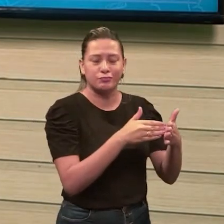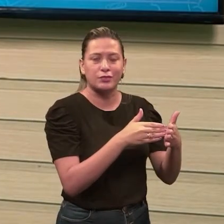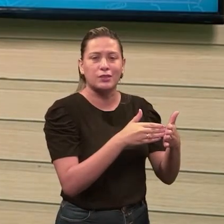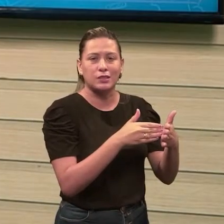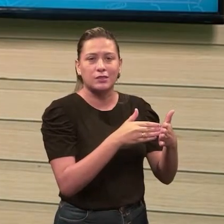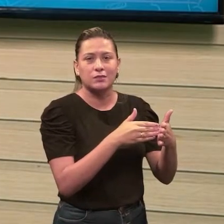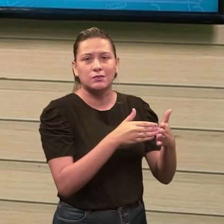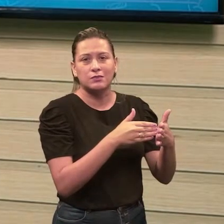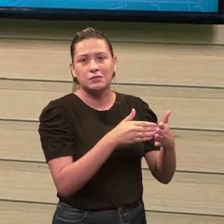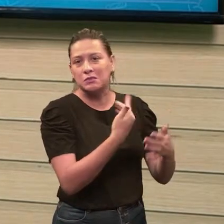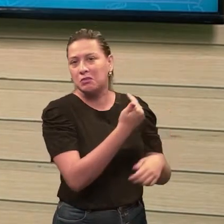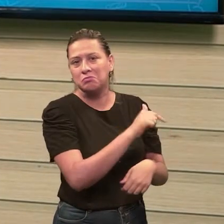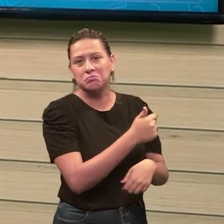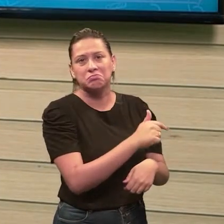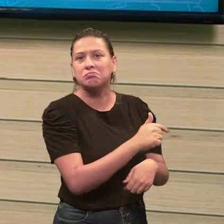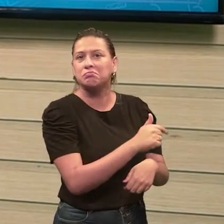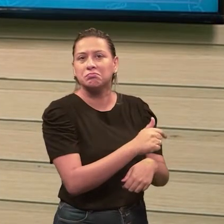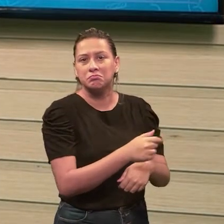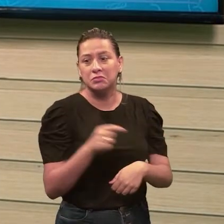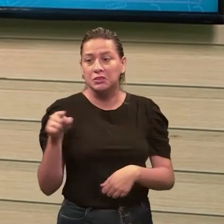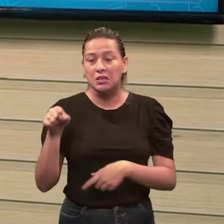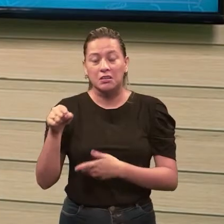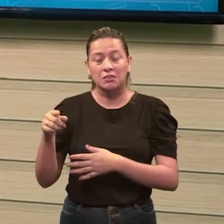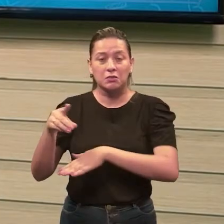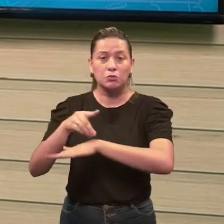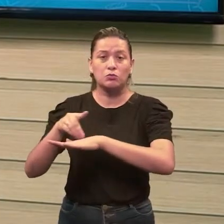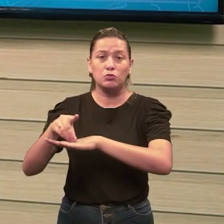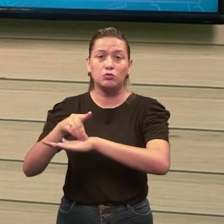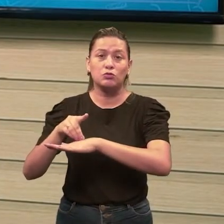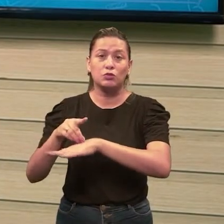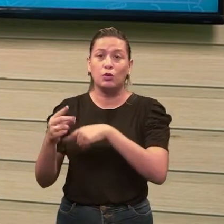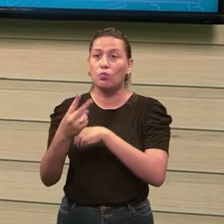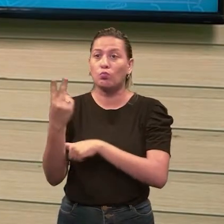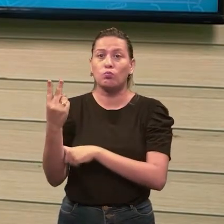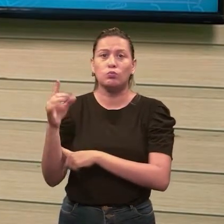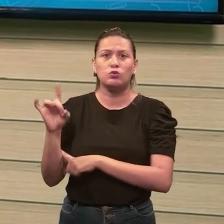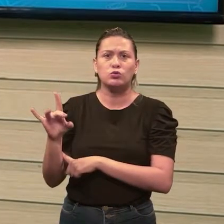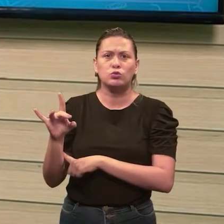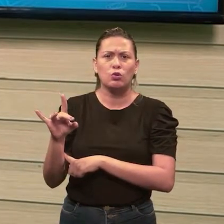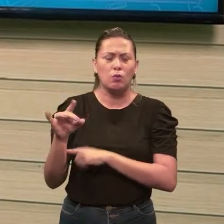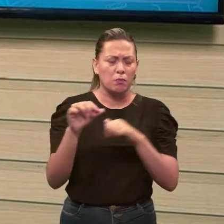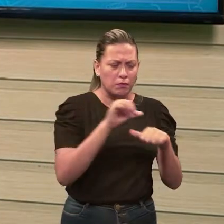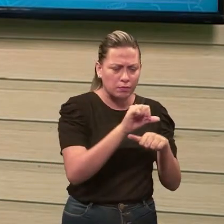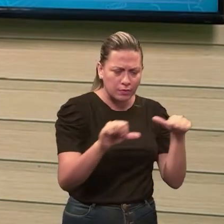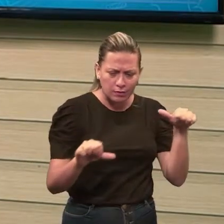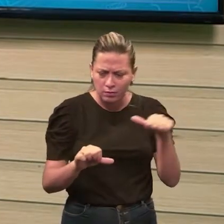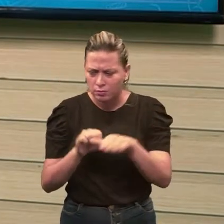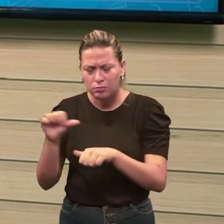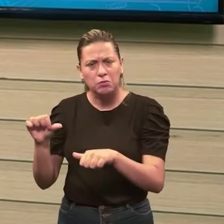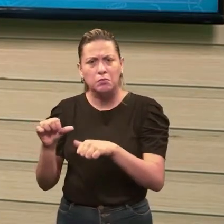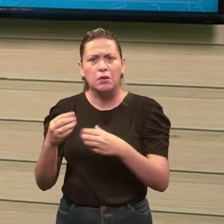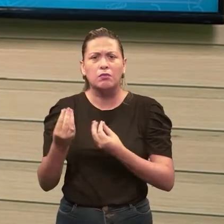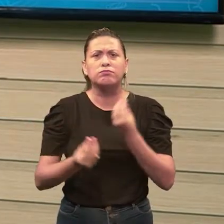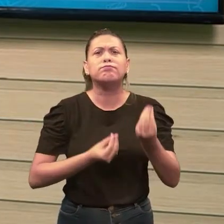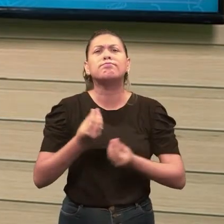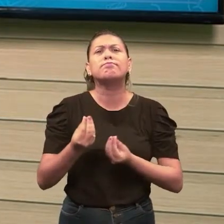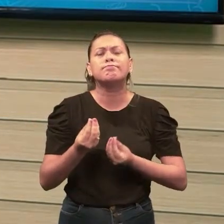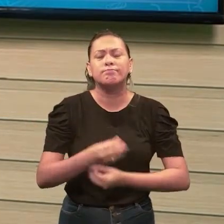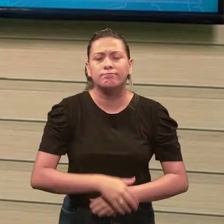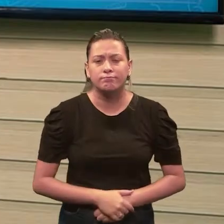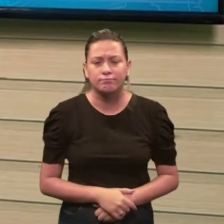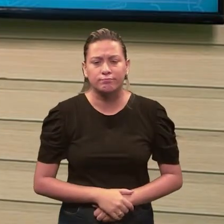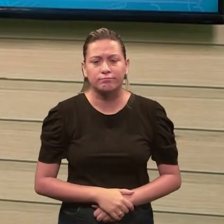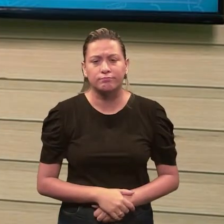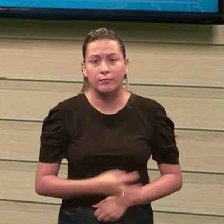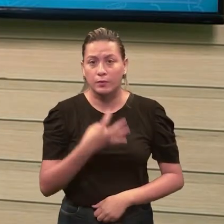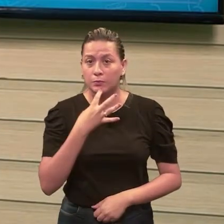né, níveis, enquanto o digital só tem apenas 2. Então, como é que é possível transformar esses infinitos em apenas 2? Então, a